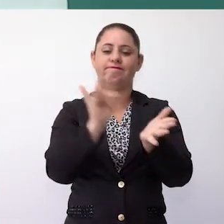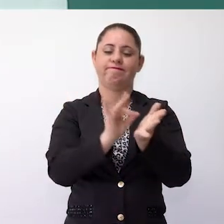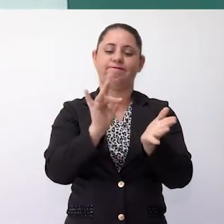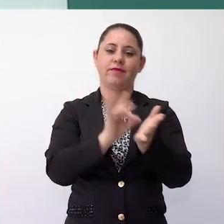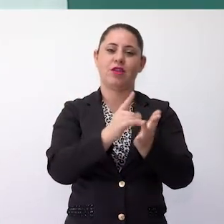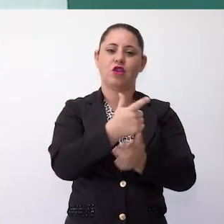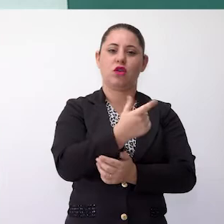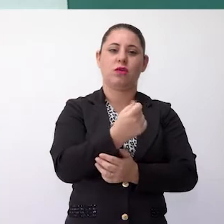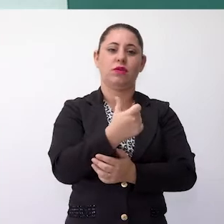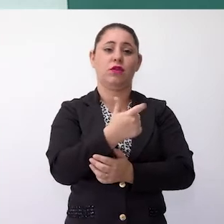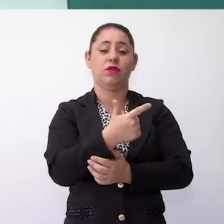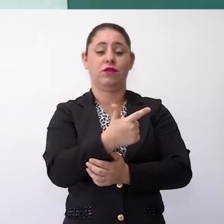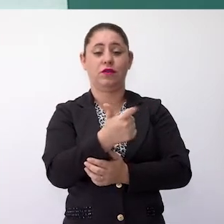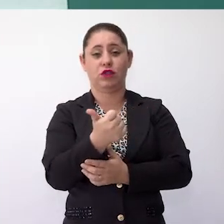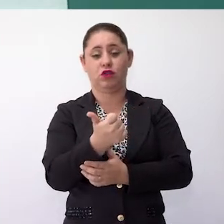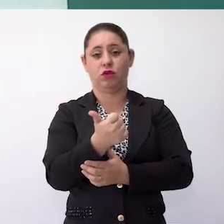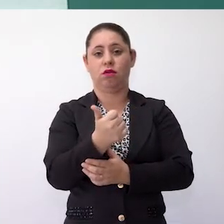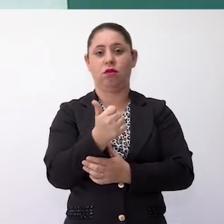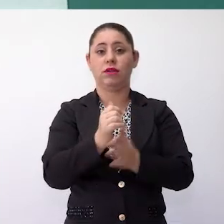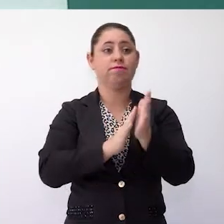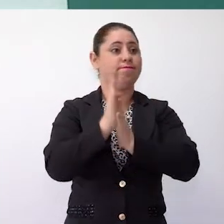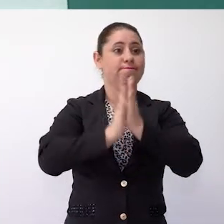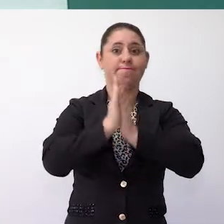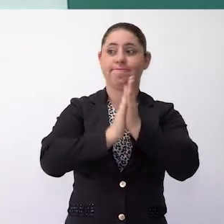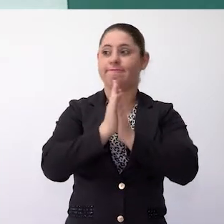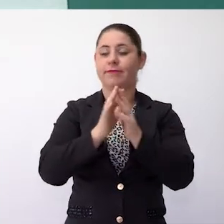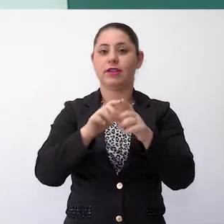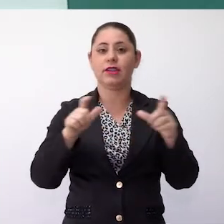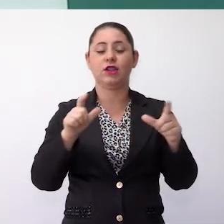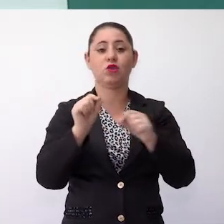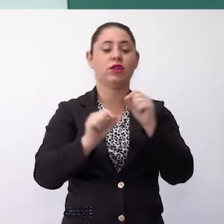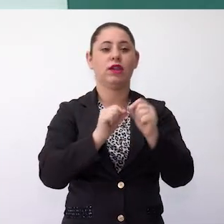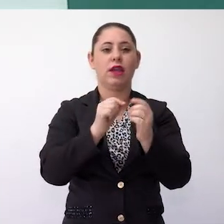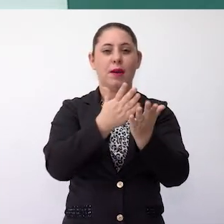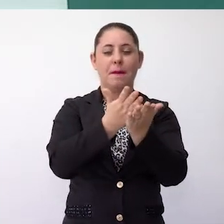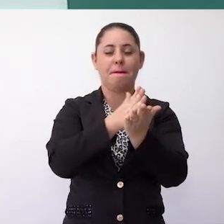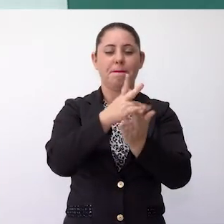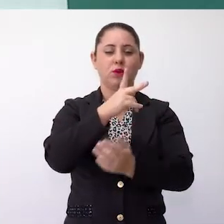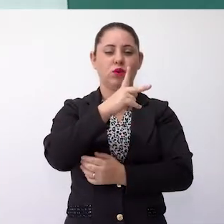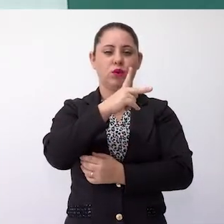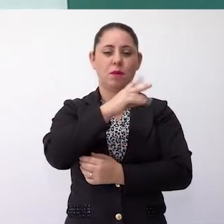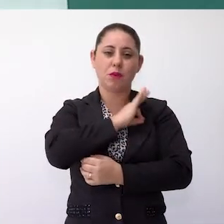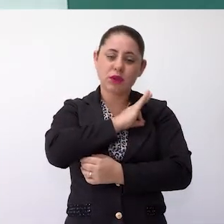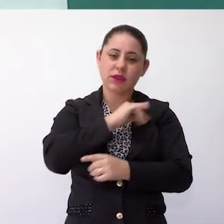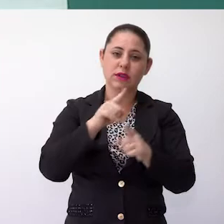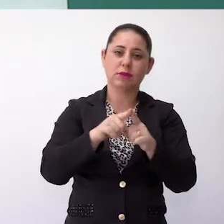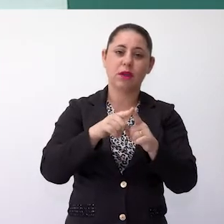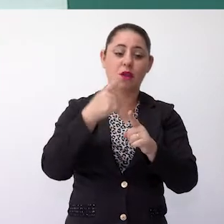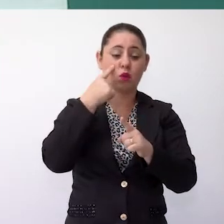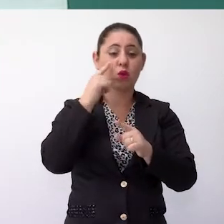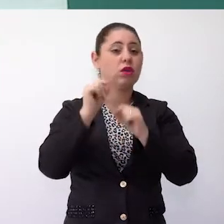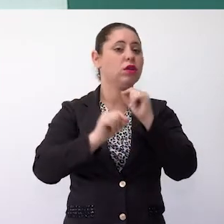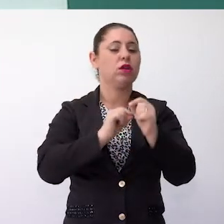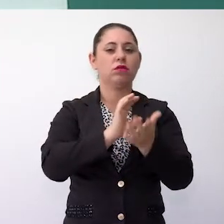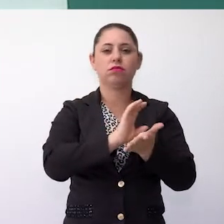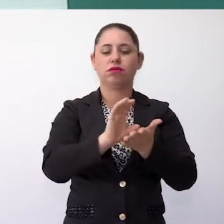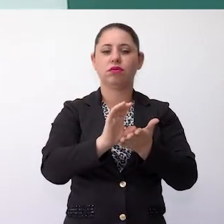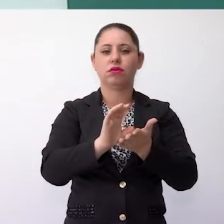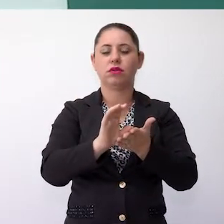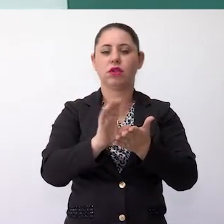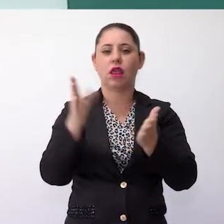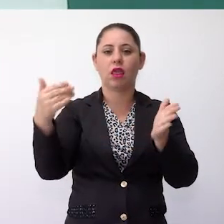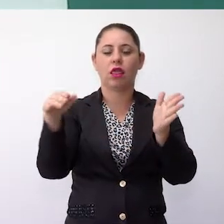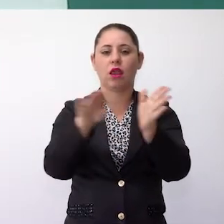as expectativas são muito grandes, principalmente para o policiamento de fronteira. Nós temos previsto para entrega esse ano